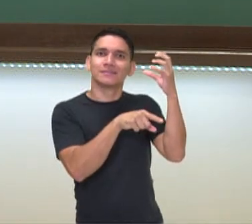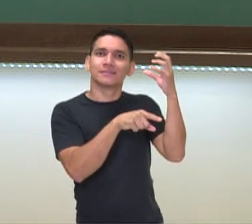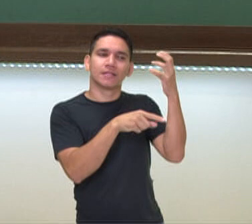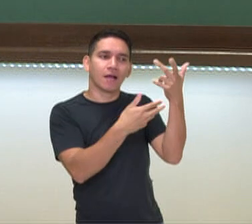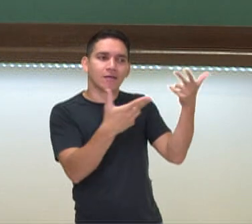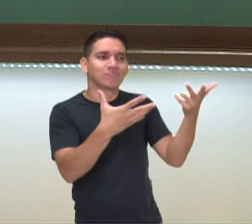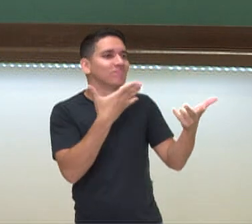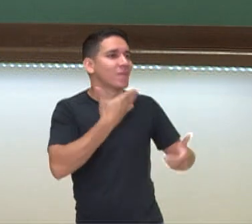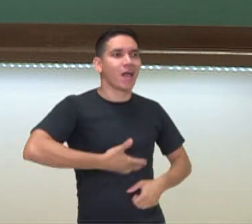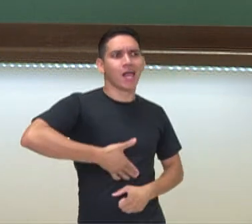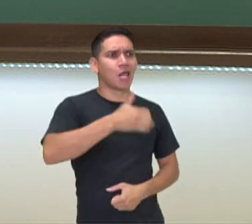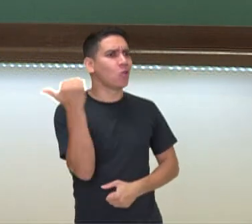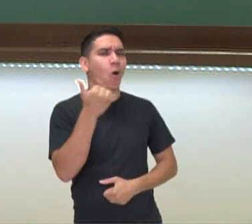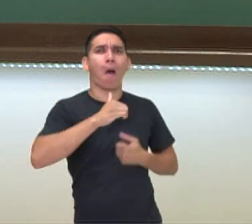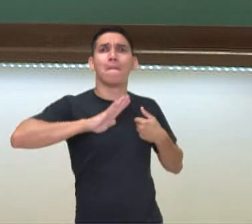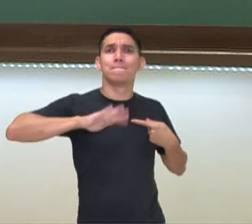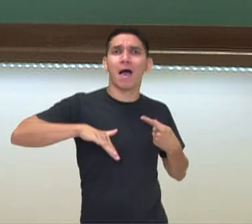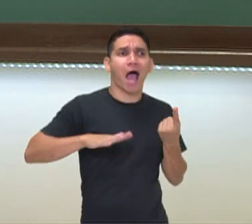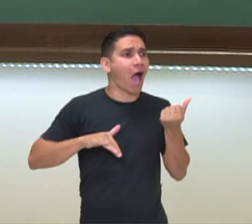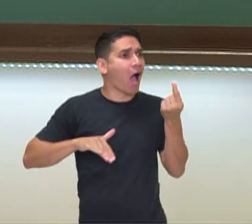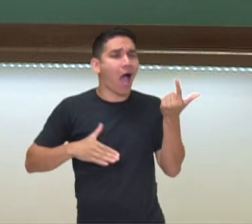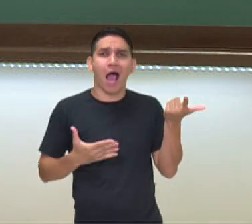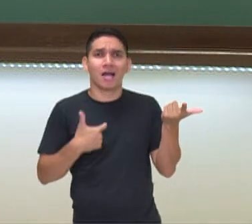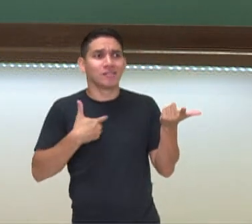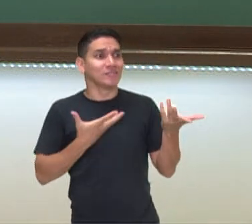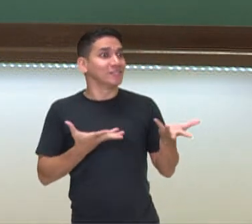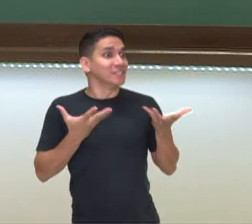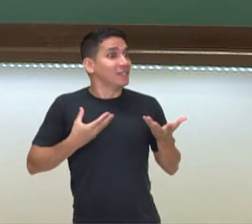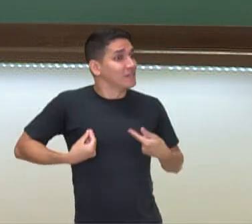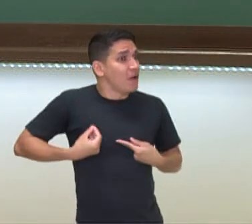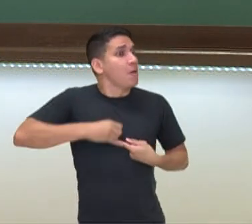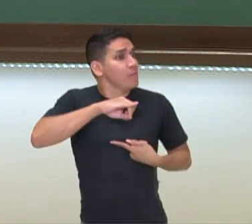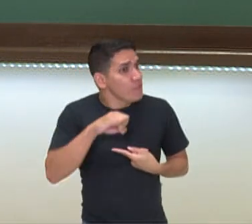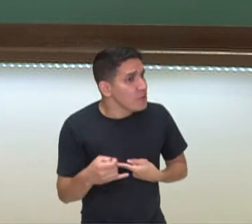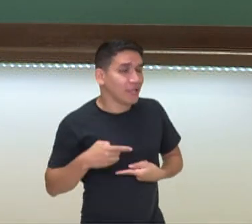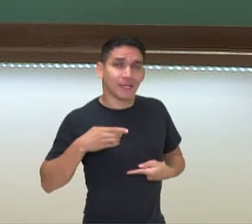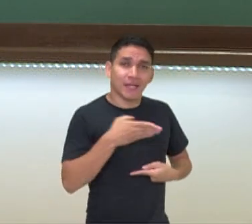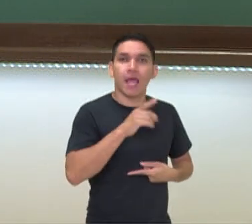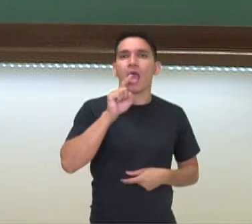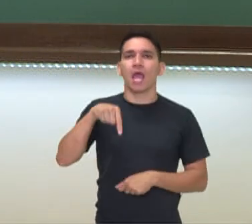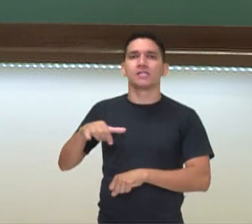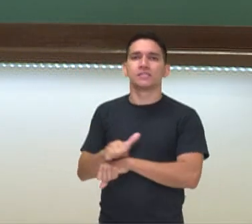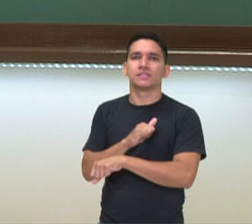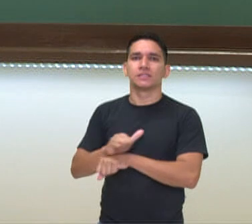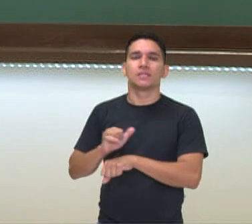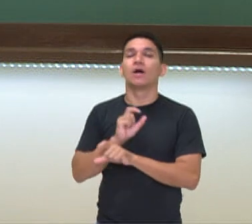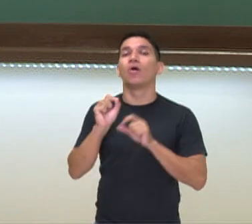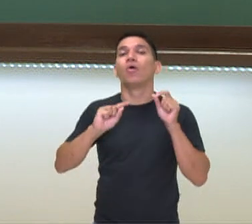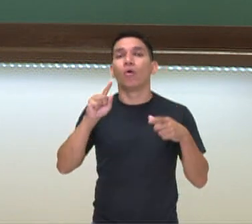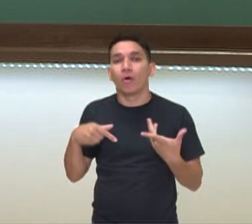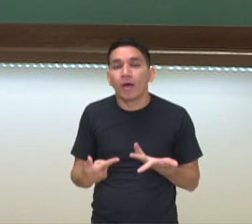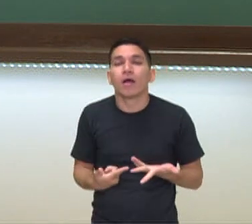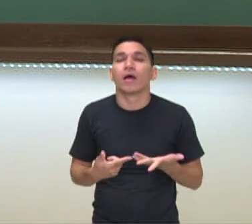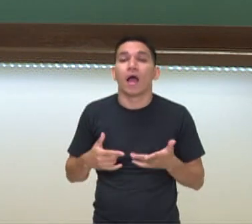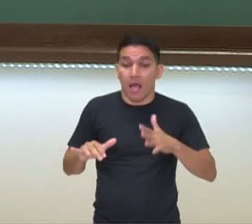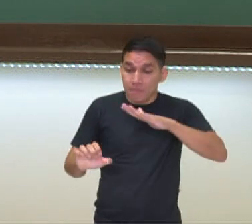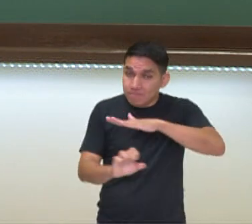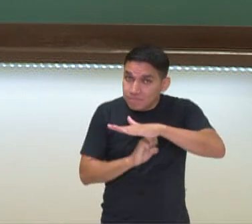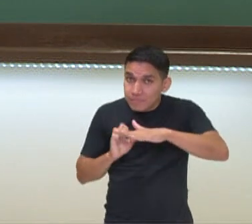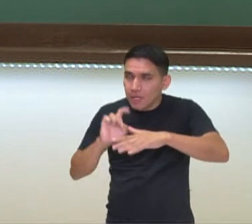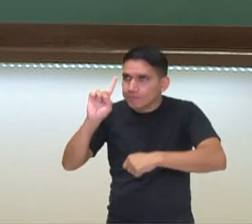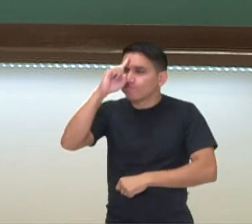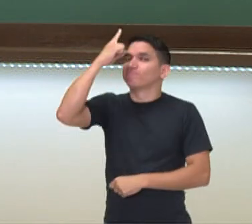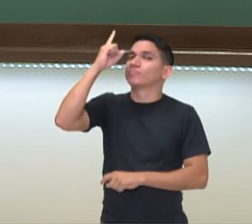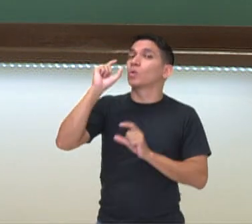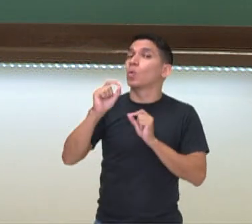a melhor promoção que a gente já viu na nossa vida. Então essas estratégias, elas são estratégias que as empresas criam para